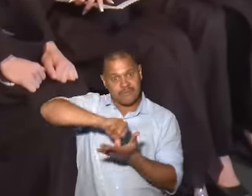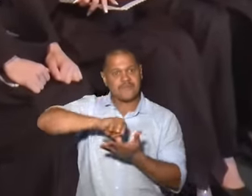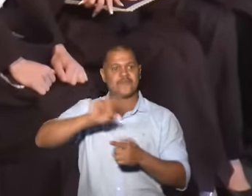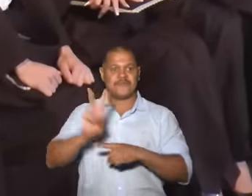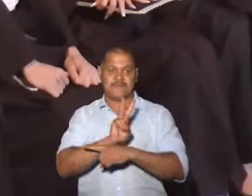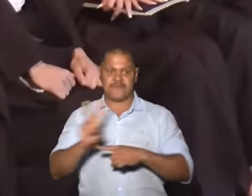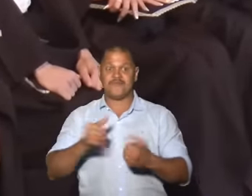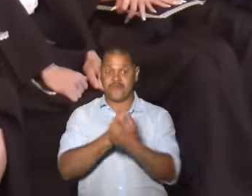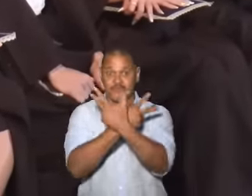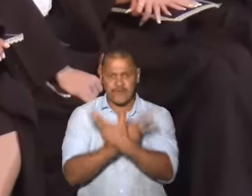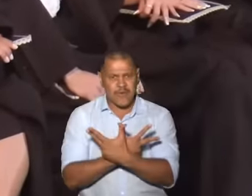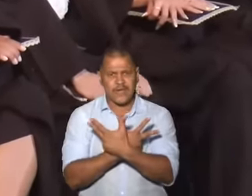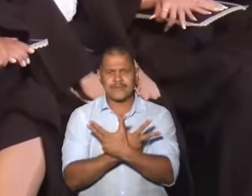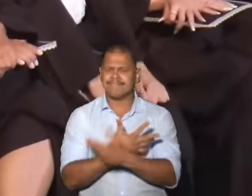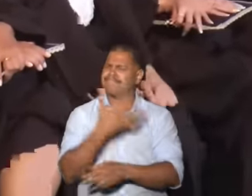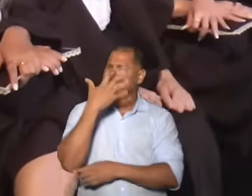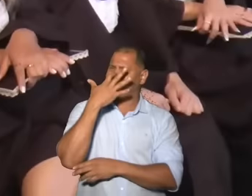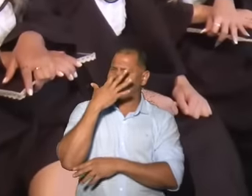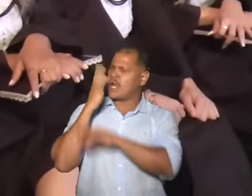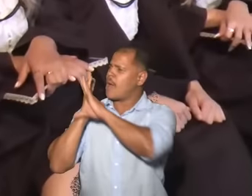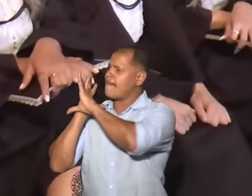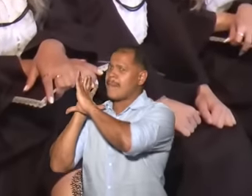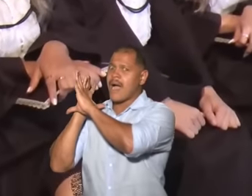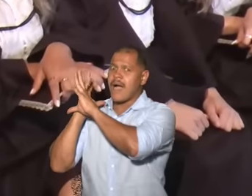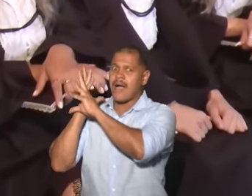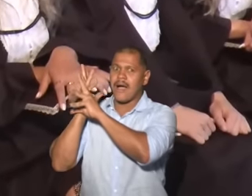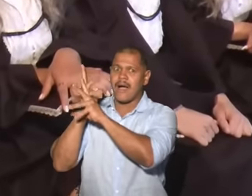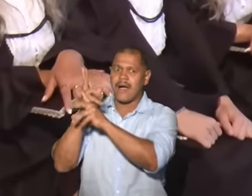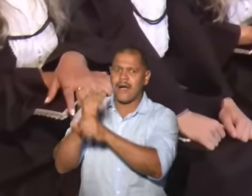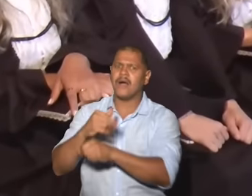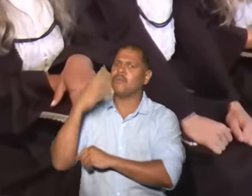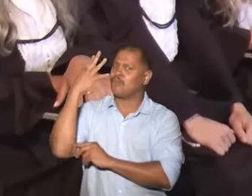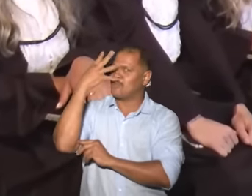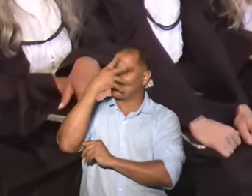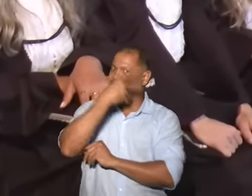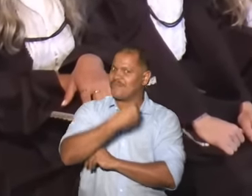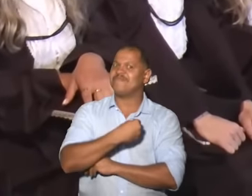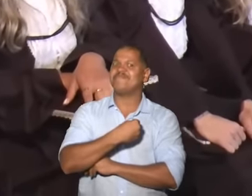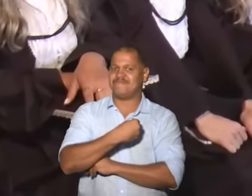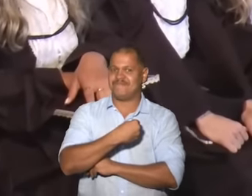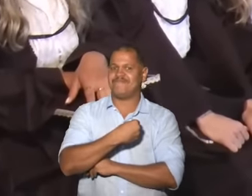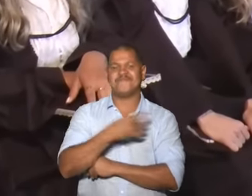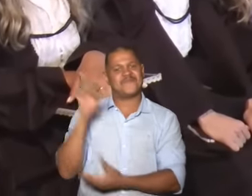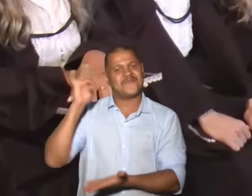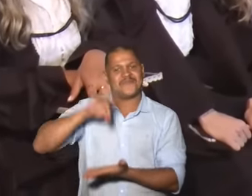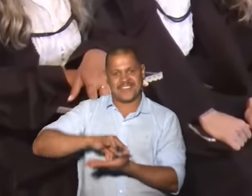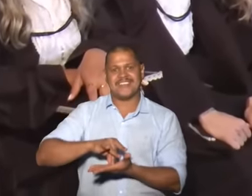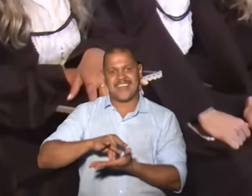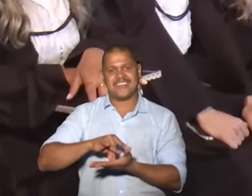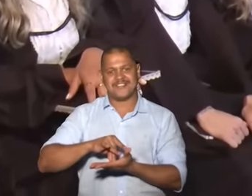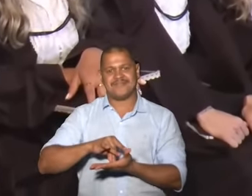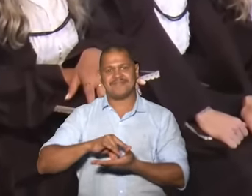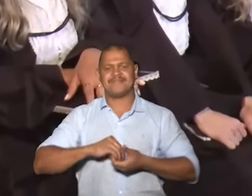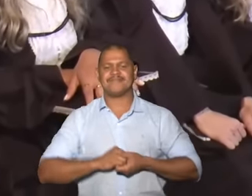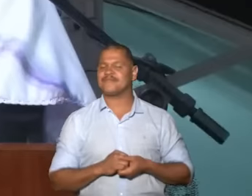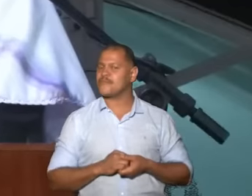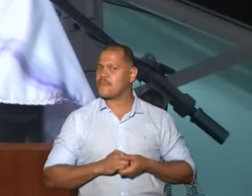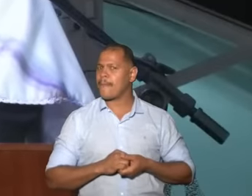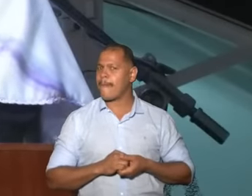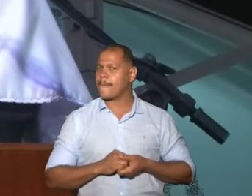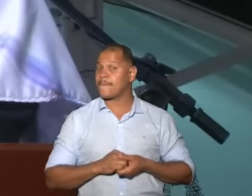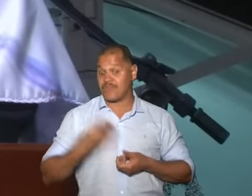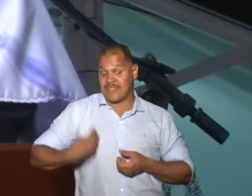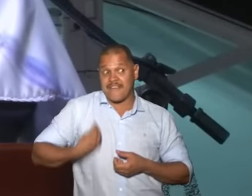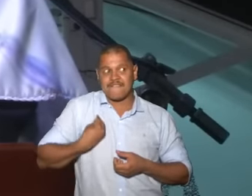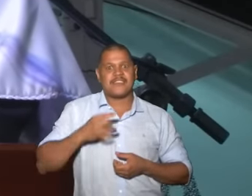UFV, encerram uma trajetória para que possam iniciar outras. Essa é a lógica na qual se insere a vida humana, a vida de